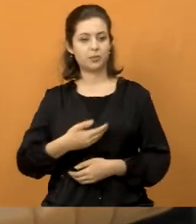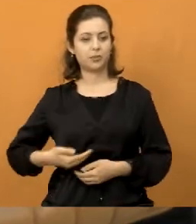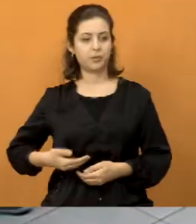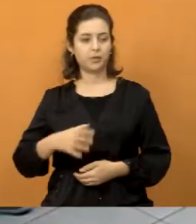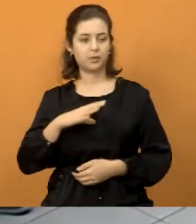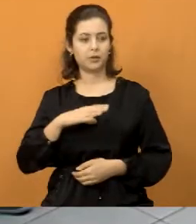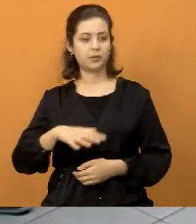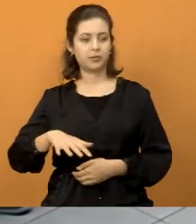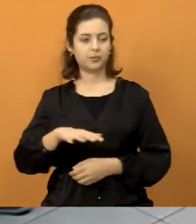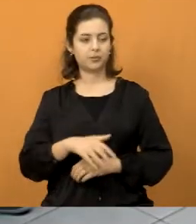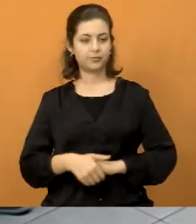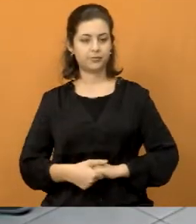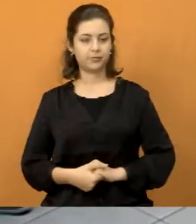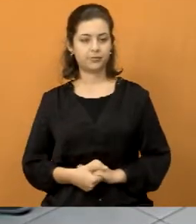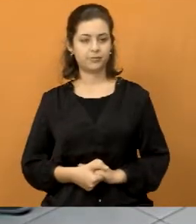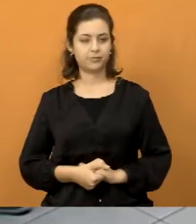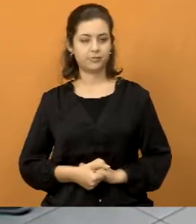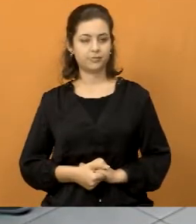cidade